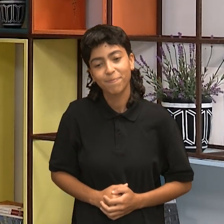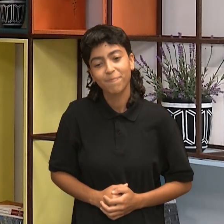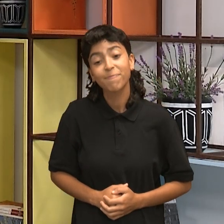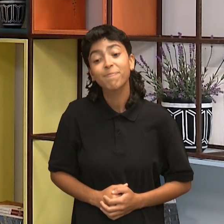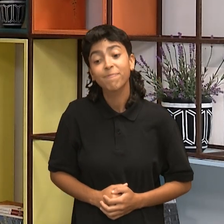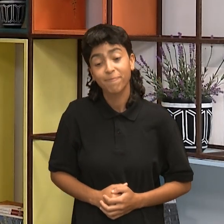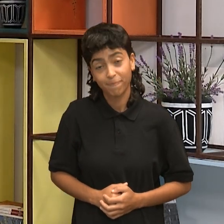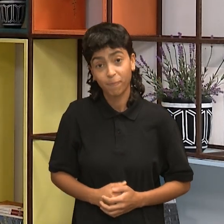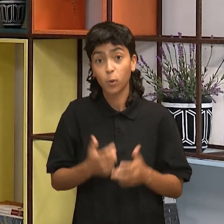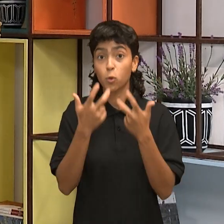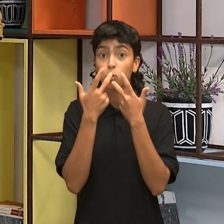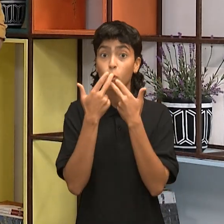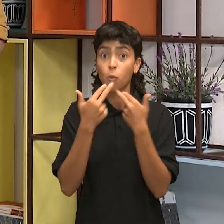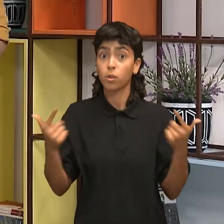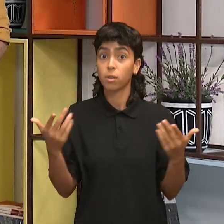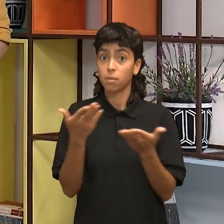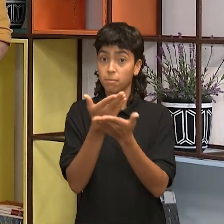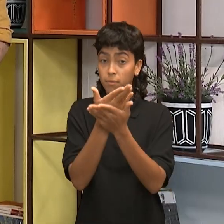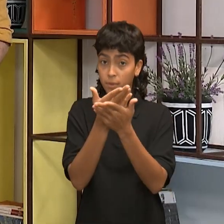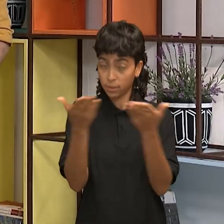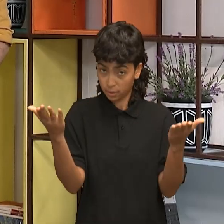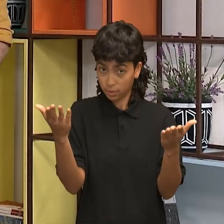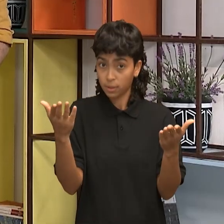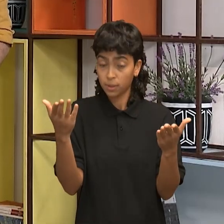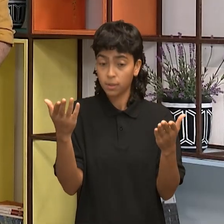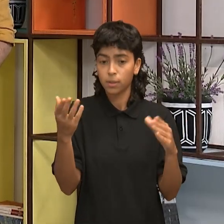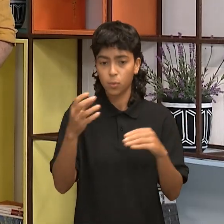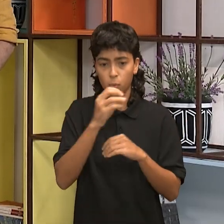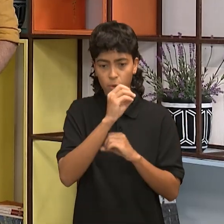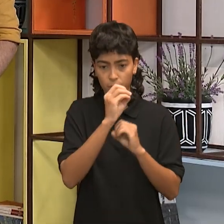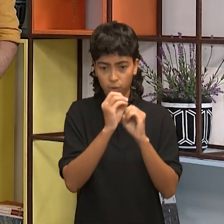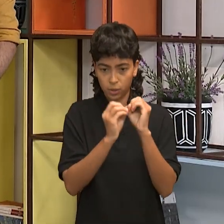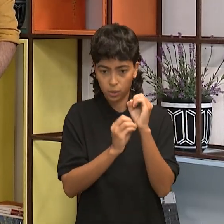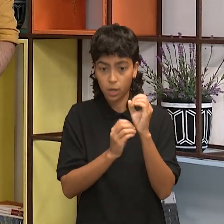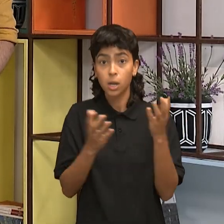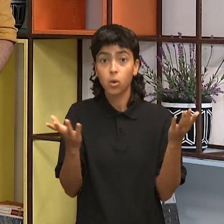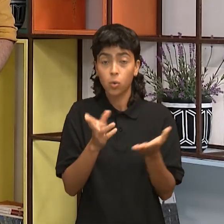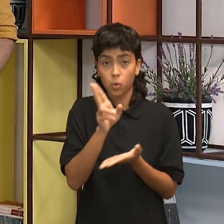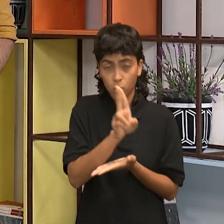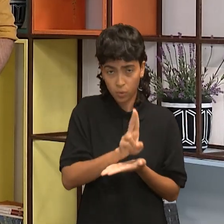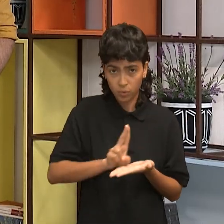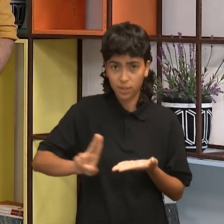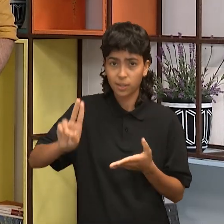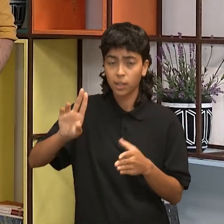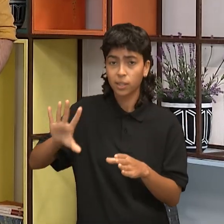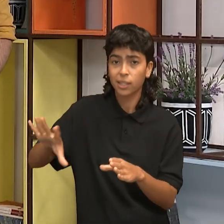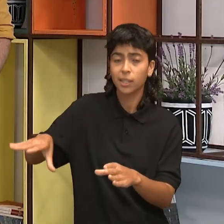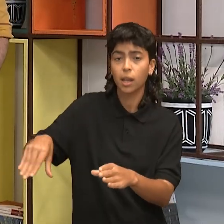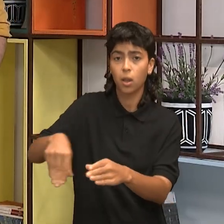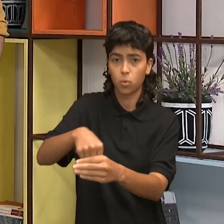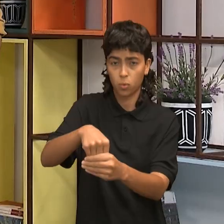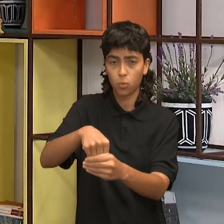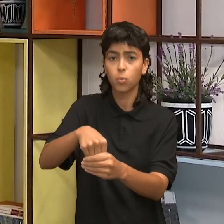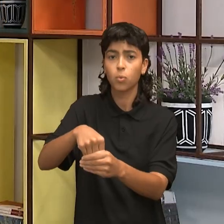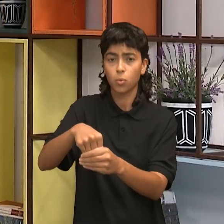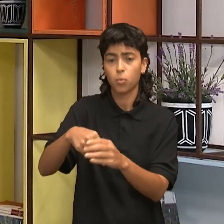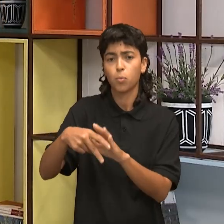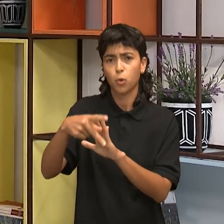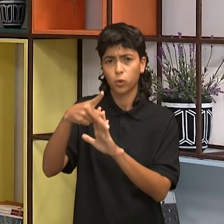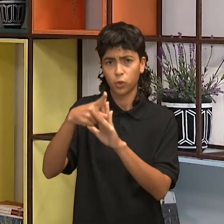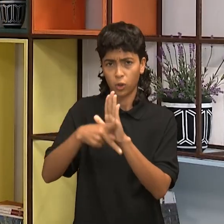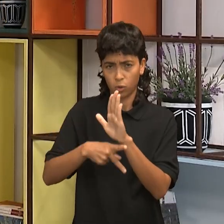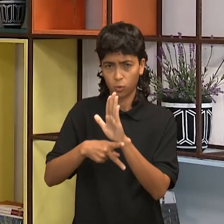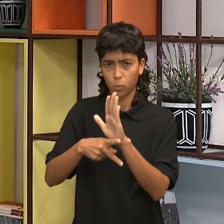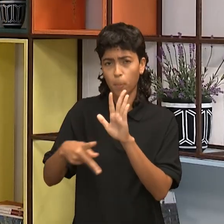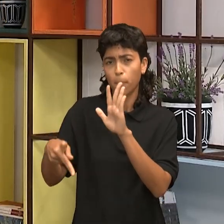E uma novidade na UFG, a universidade passou a integrar um programa de cátedras organizado pela Unesco